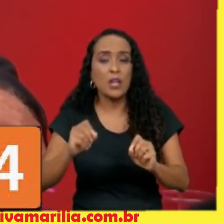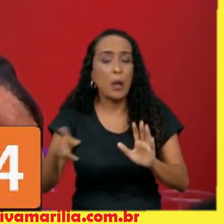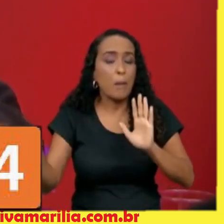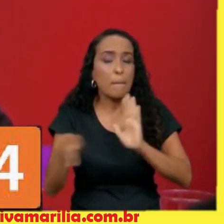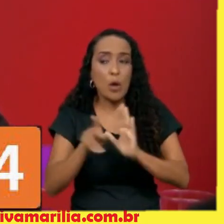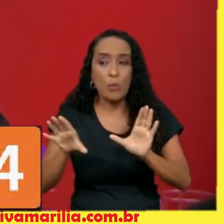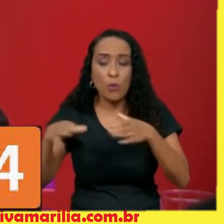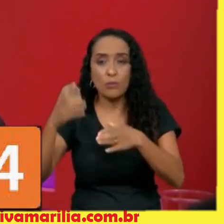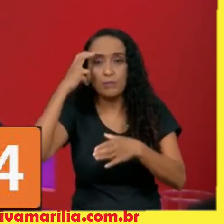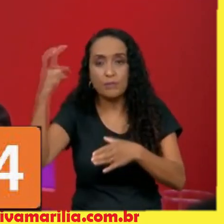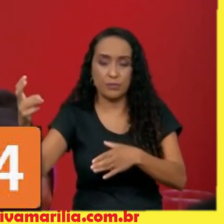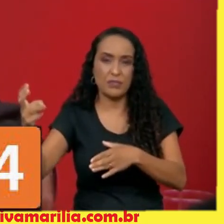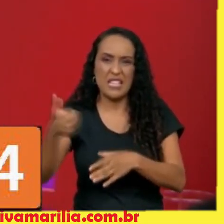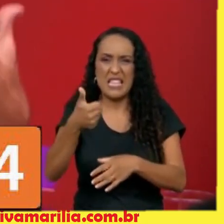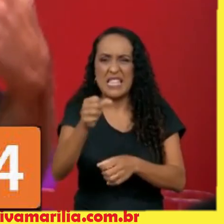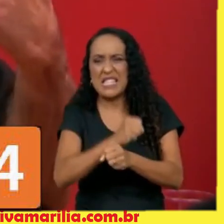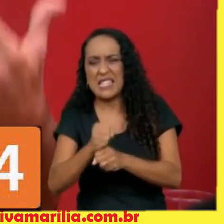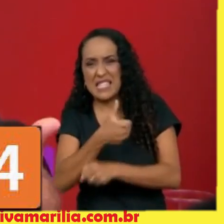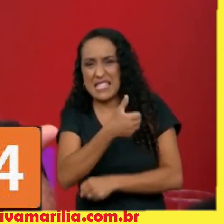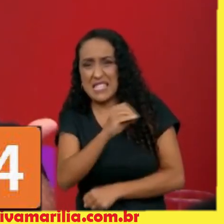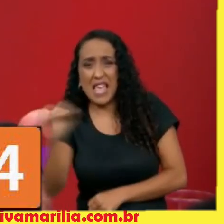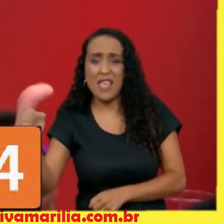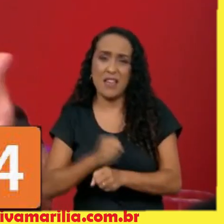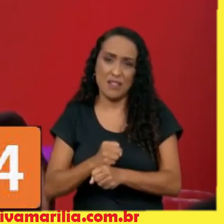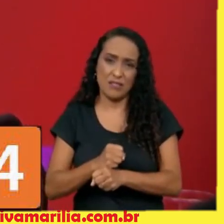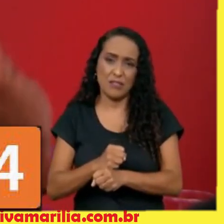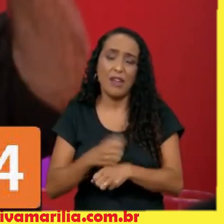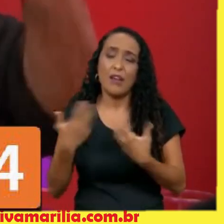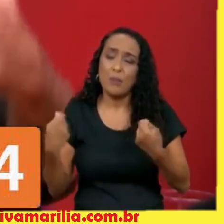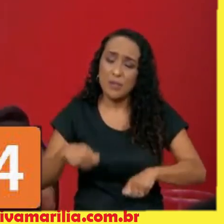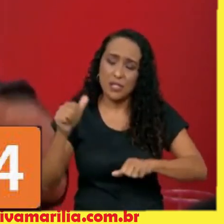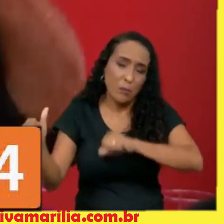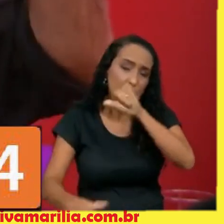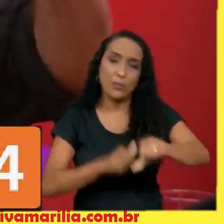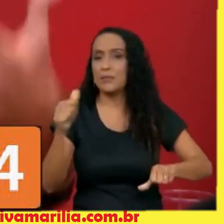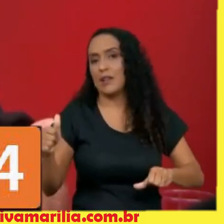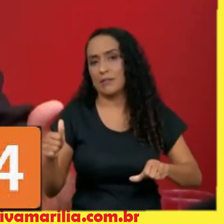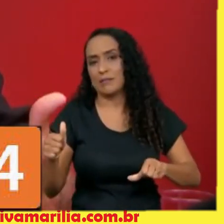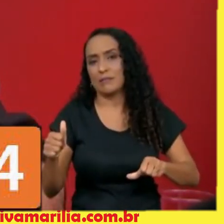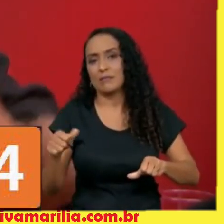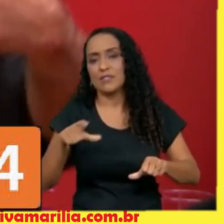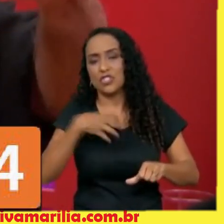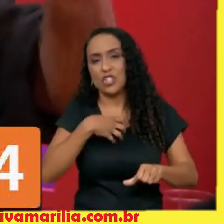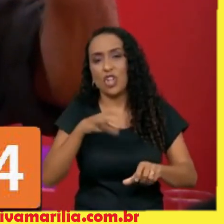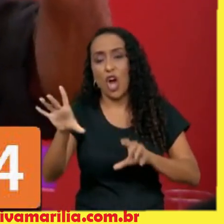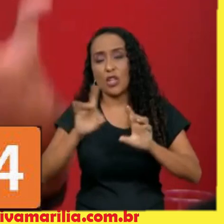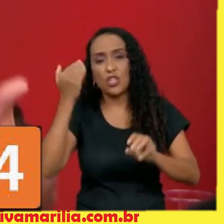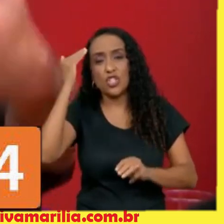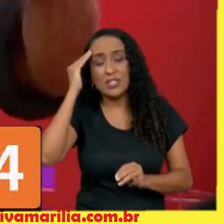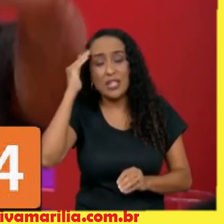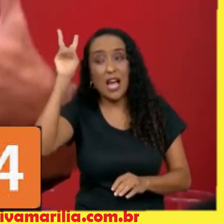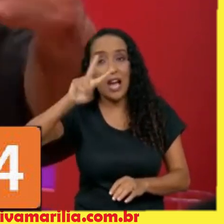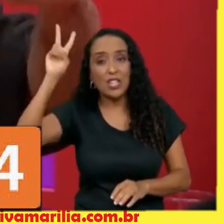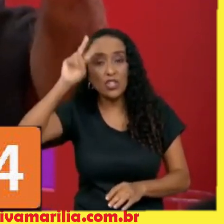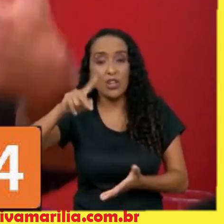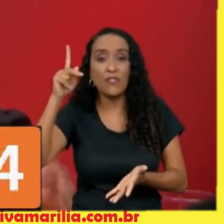há 100 anos, etc. Né? Ou você desfaz isso e você monta uma forma alternativa de compreender a história e